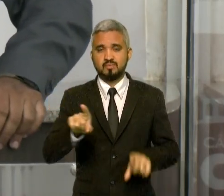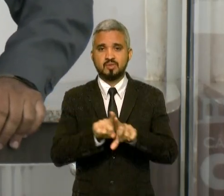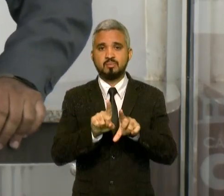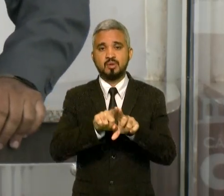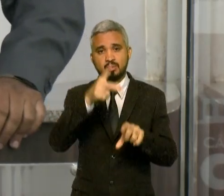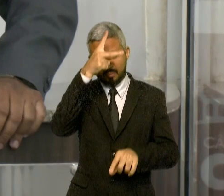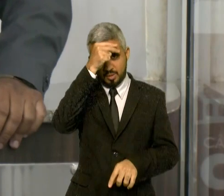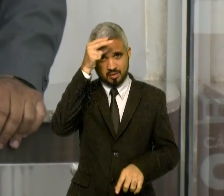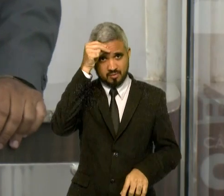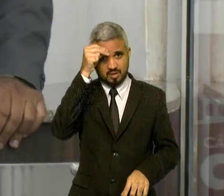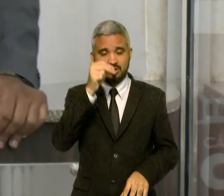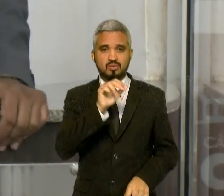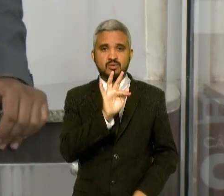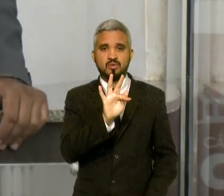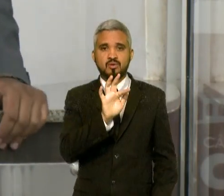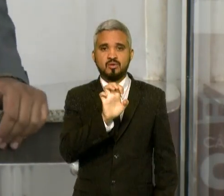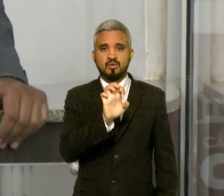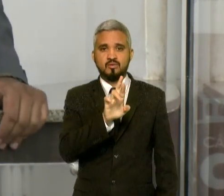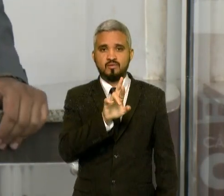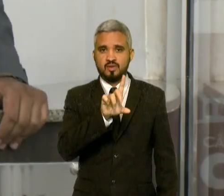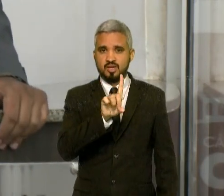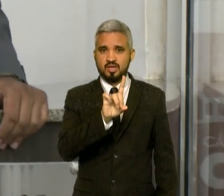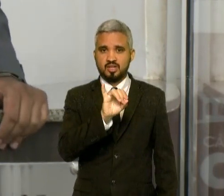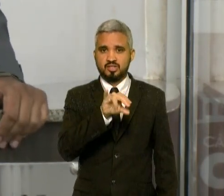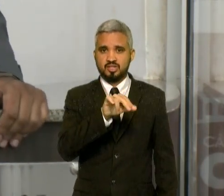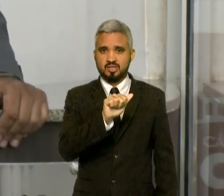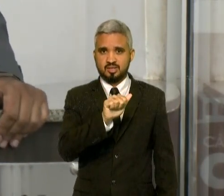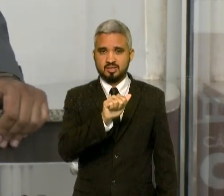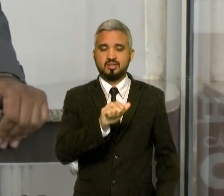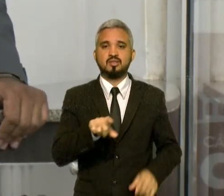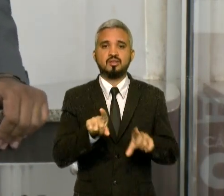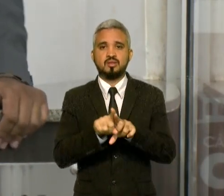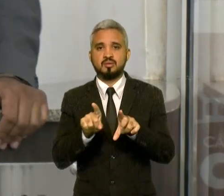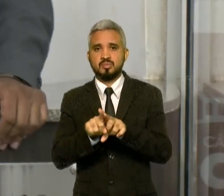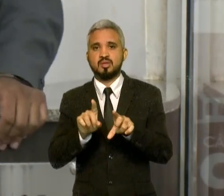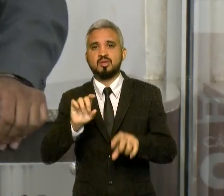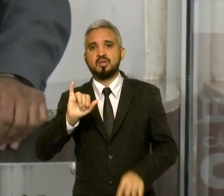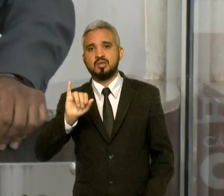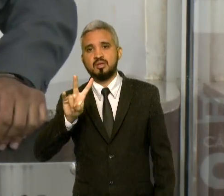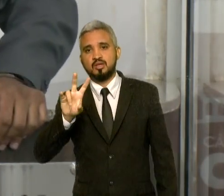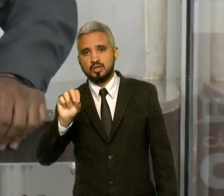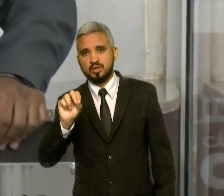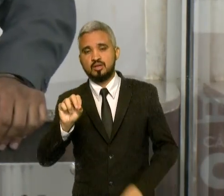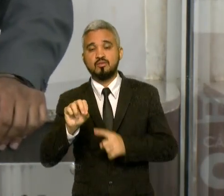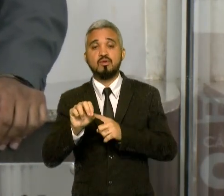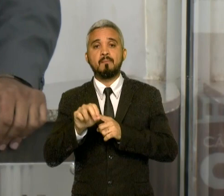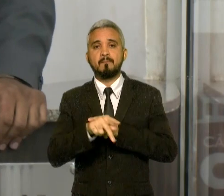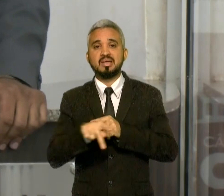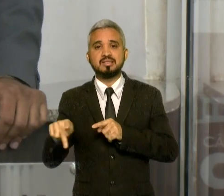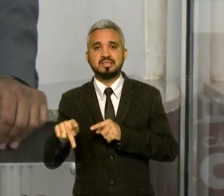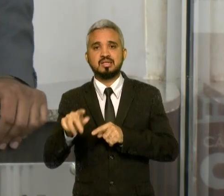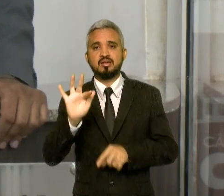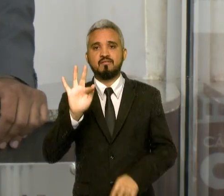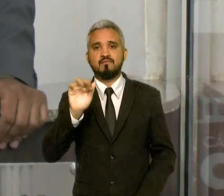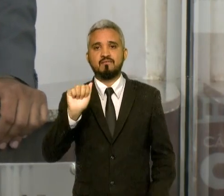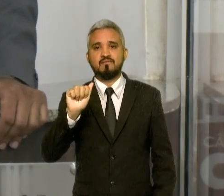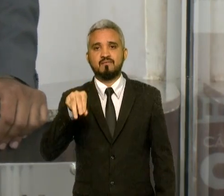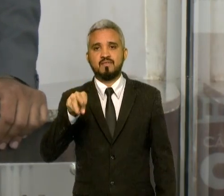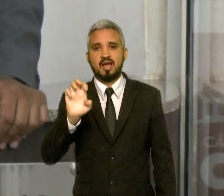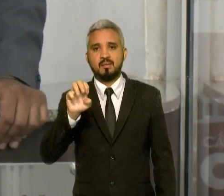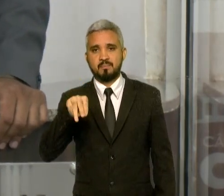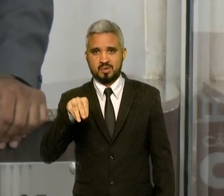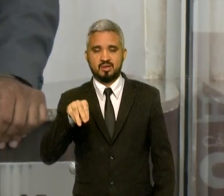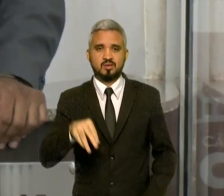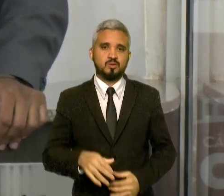Ferdinand, o nosso presidente da FAMEM, o Ivo, também, que tem feito uma grande articulação no Maranhão, junto aos